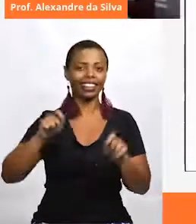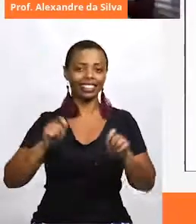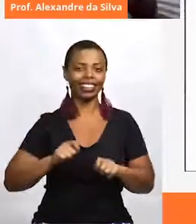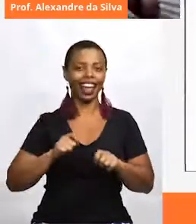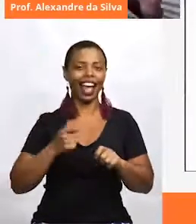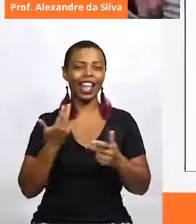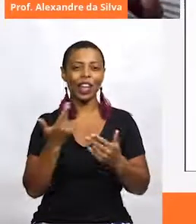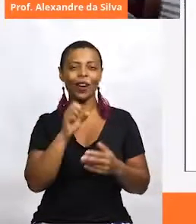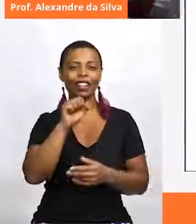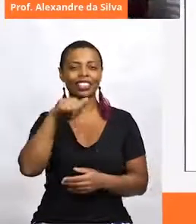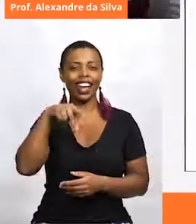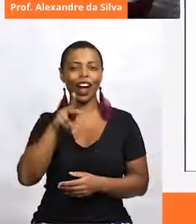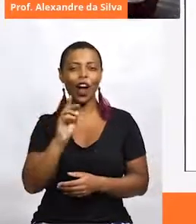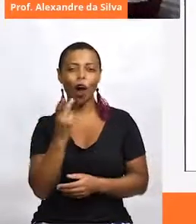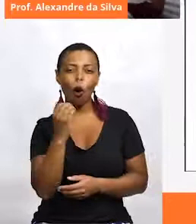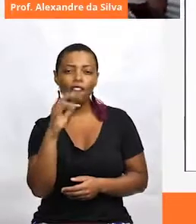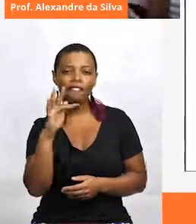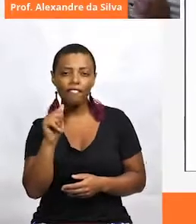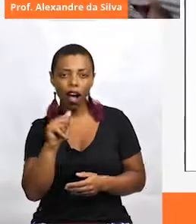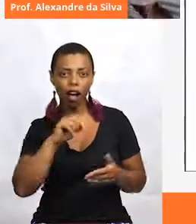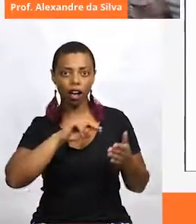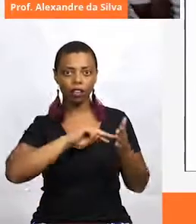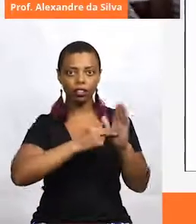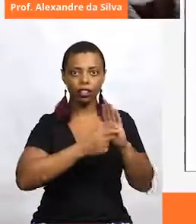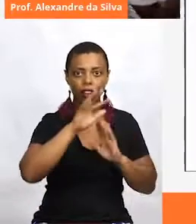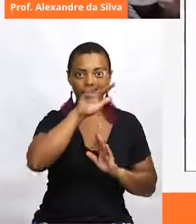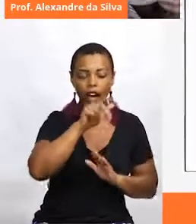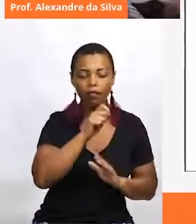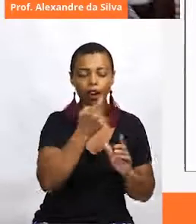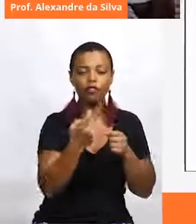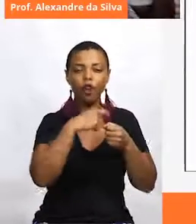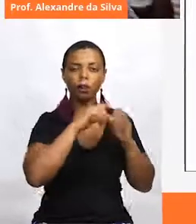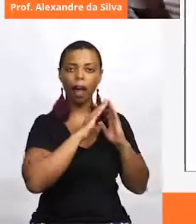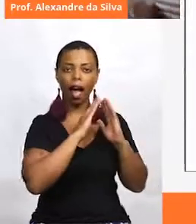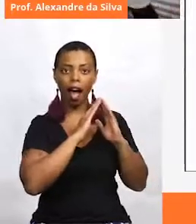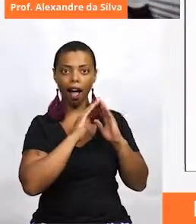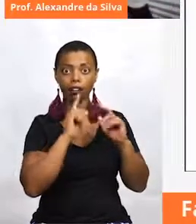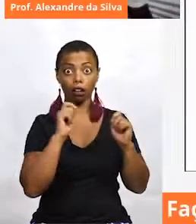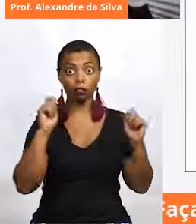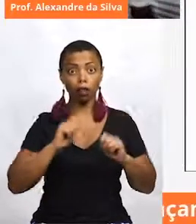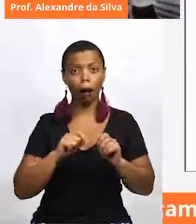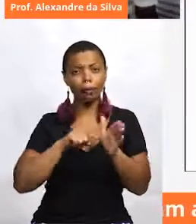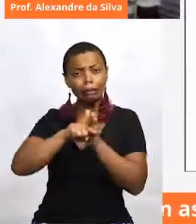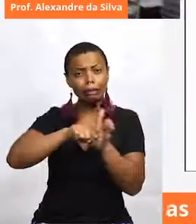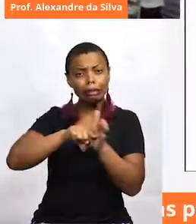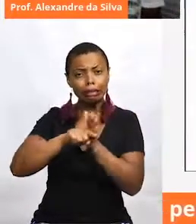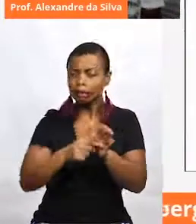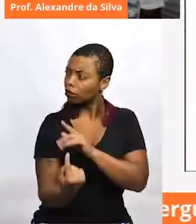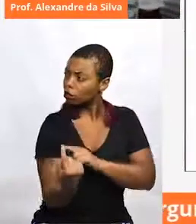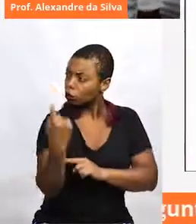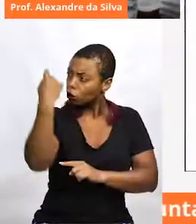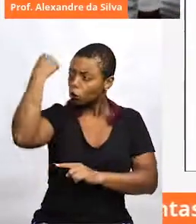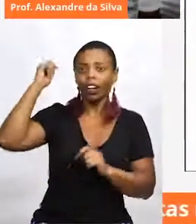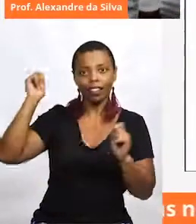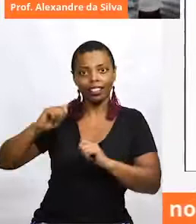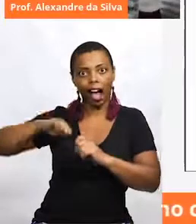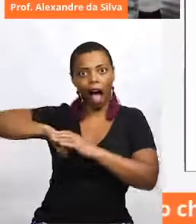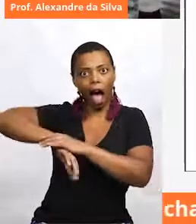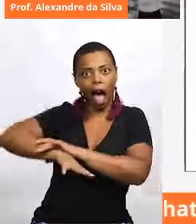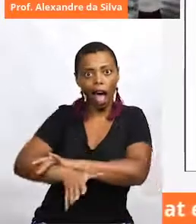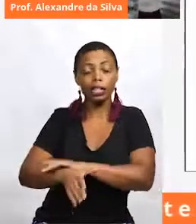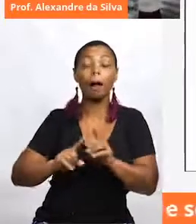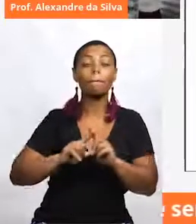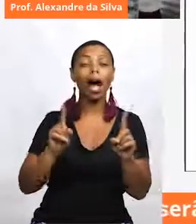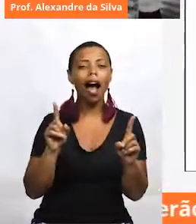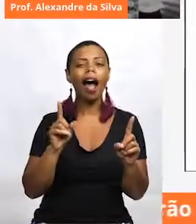movimento do Sankofa e continuar olhando para trás e ver que eu tenho mais raízes ainda. Mas essas pessoas são